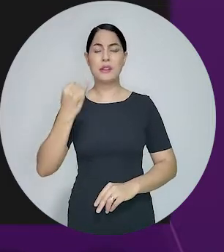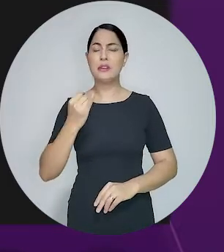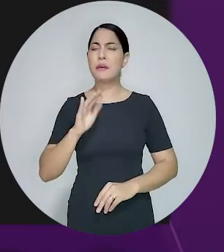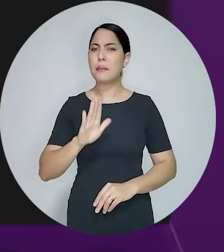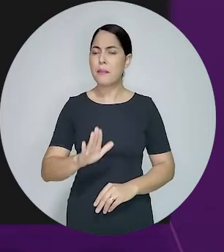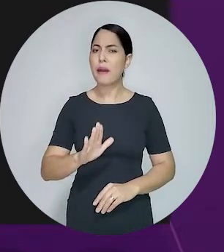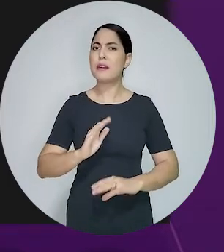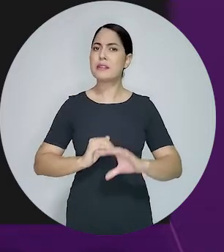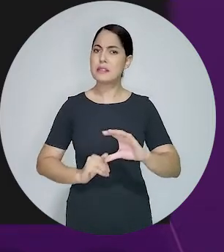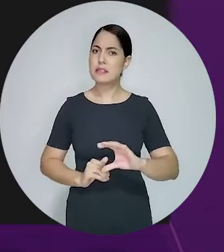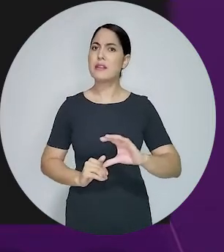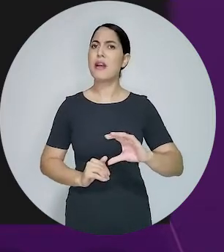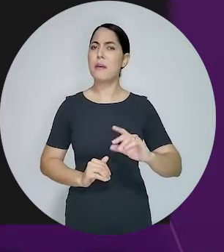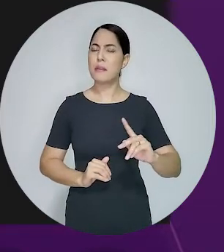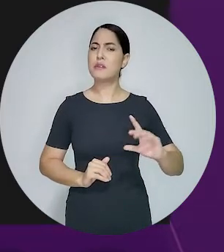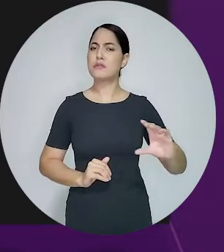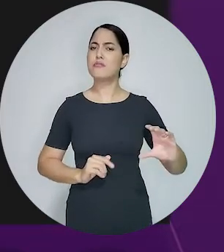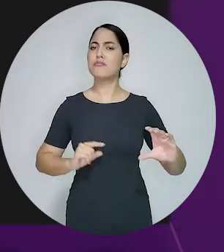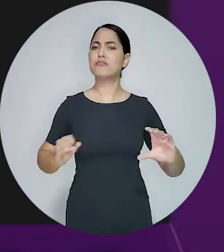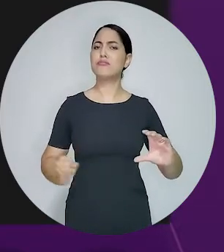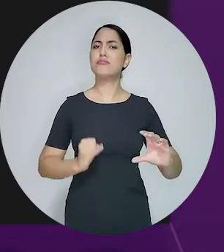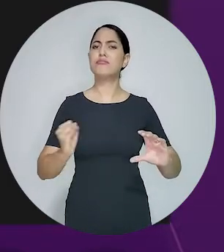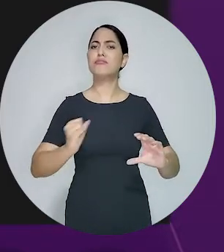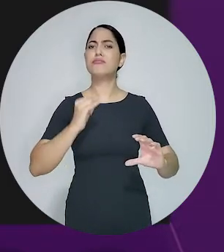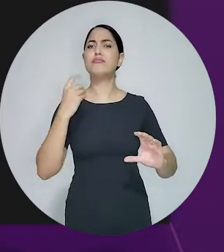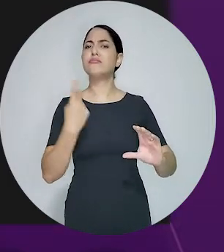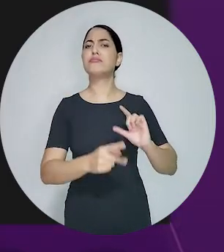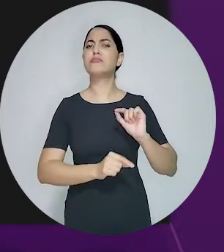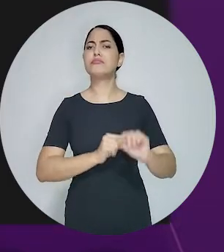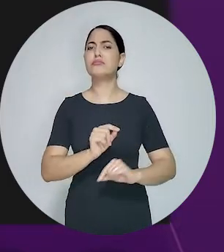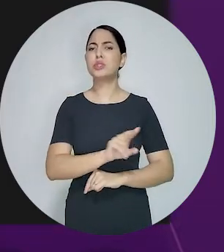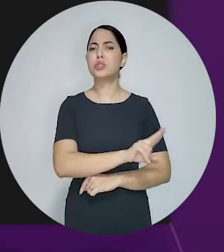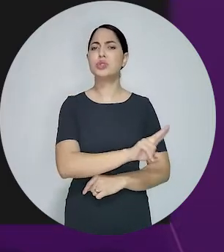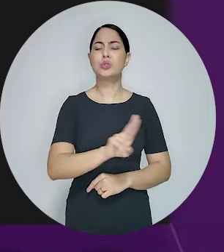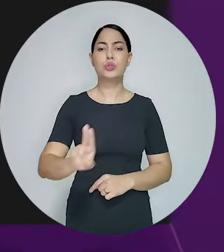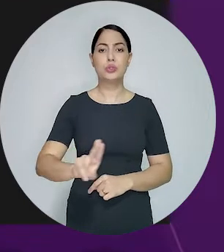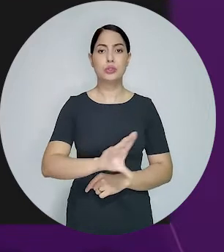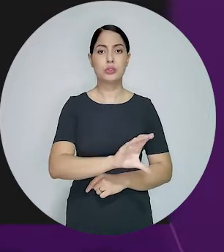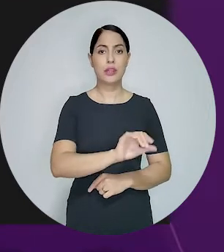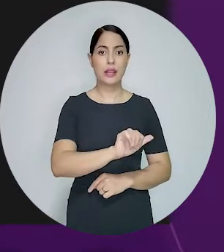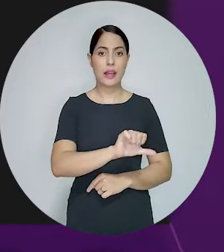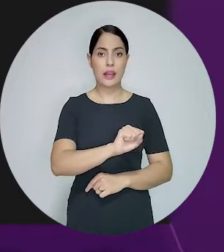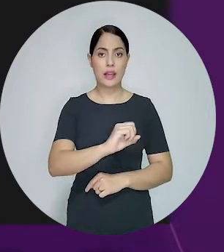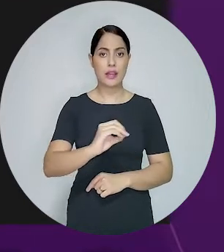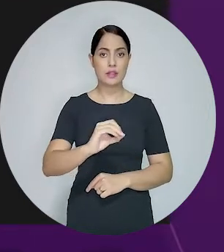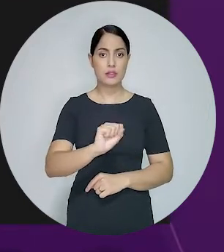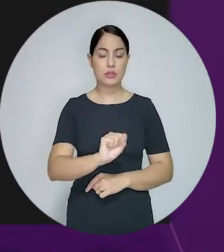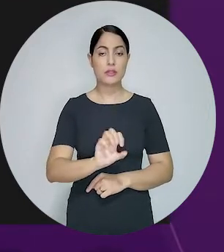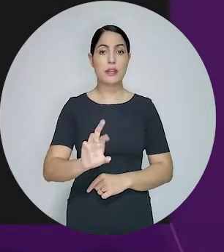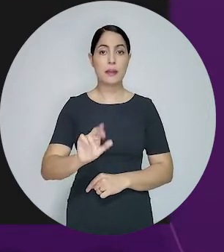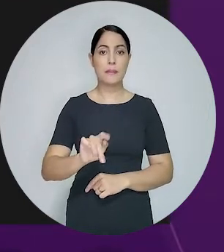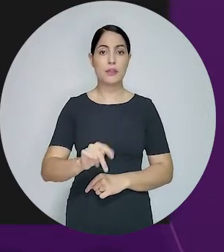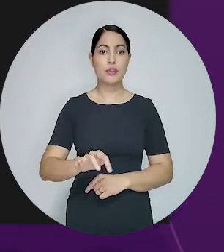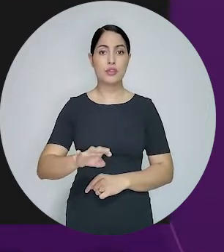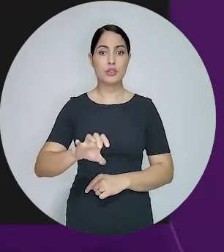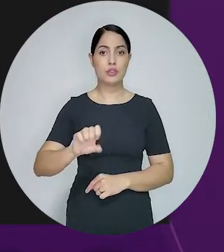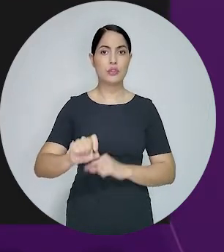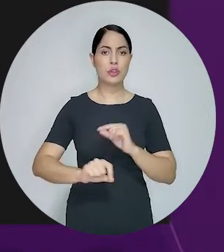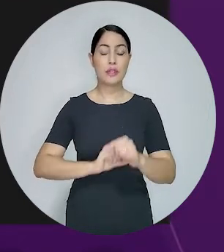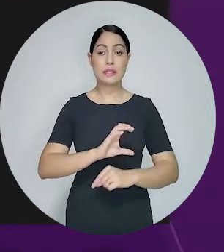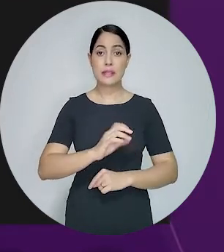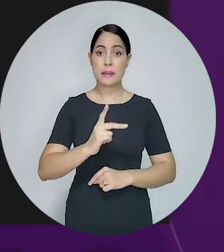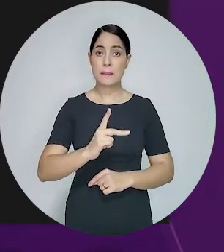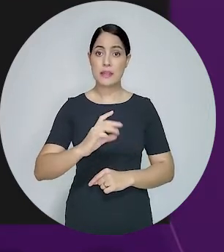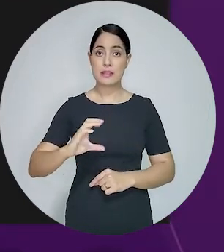dando muita importância para o que ele próprio chama de casos repetitivos. Está lá no